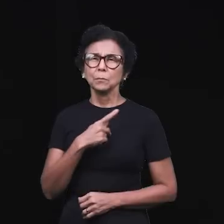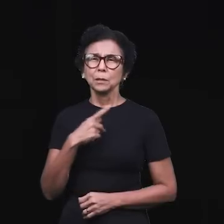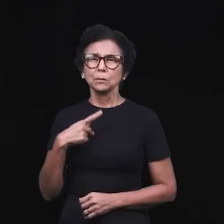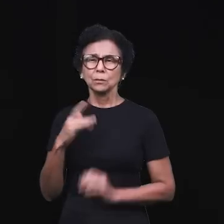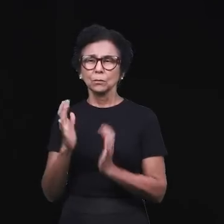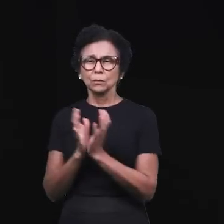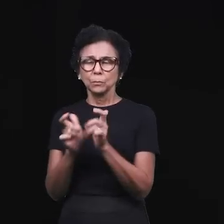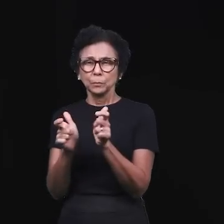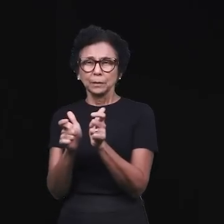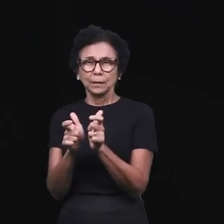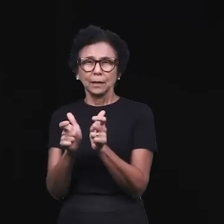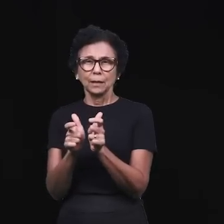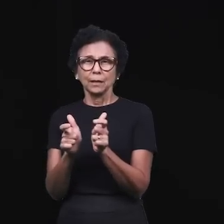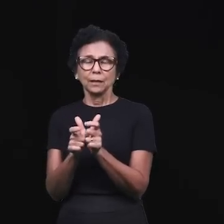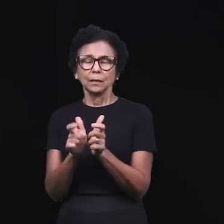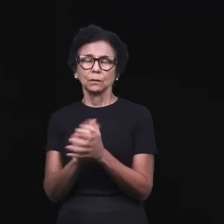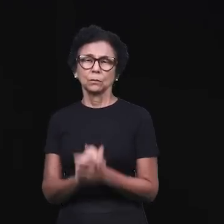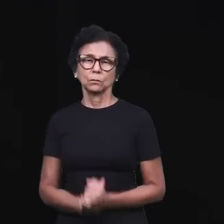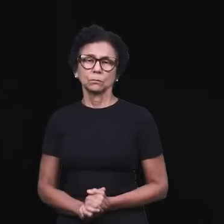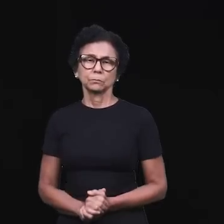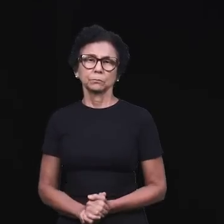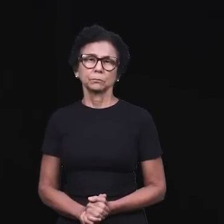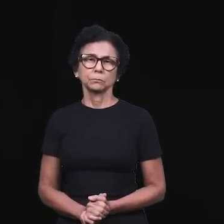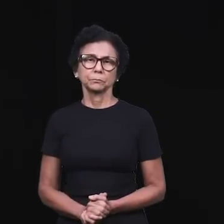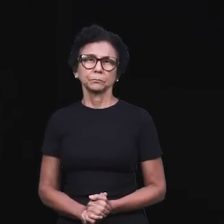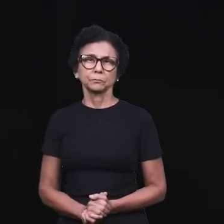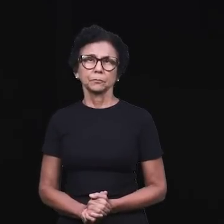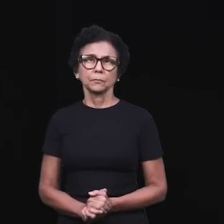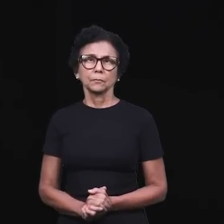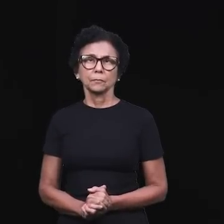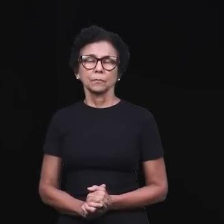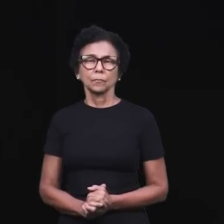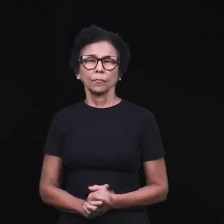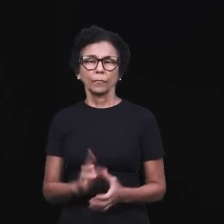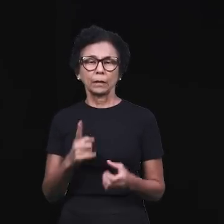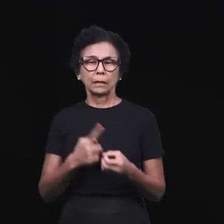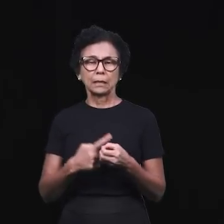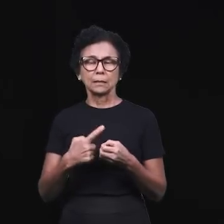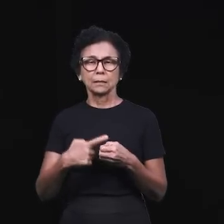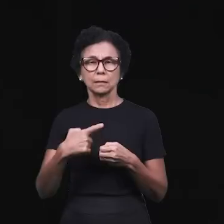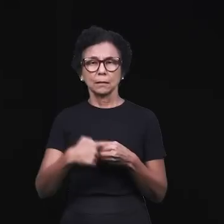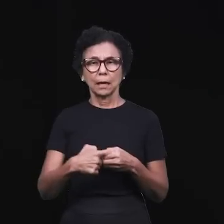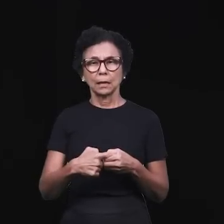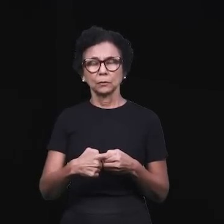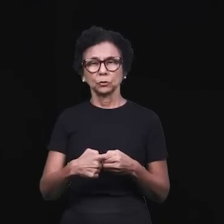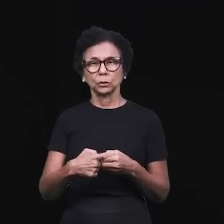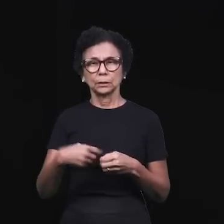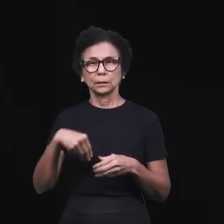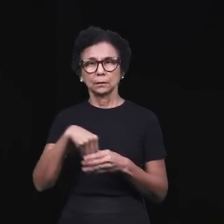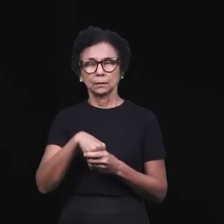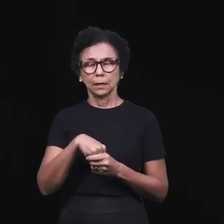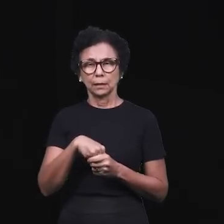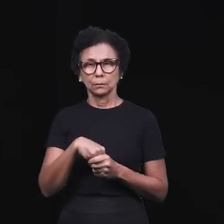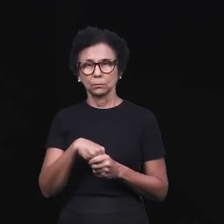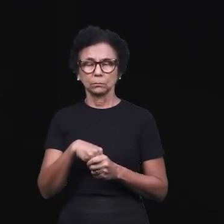cidade de Kinderhook, aqui no estado de Nova York, no interior de Nova